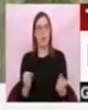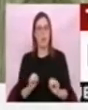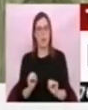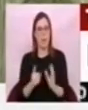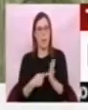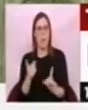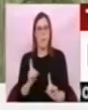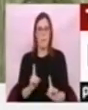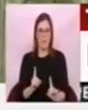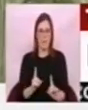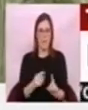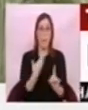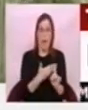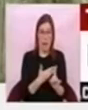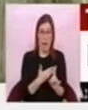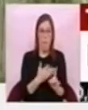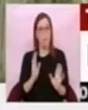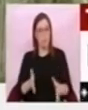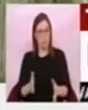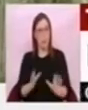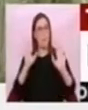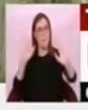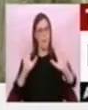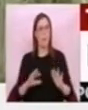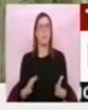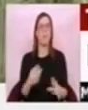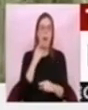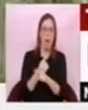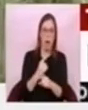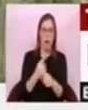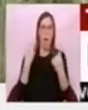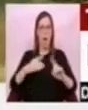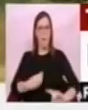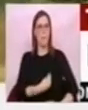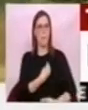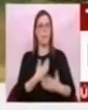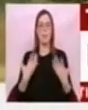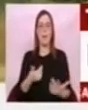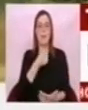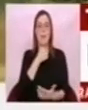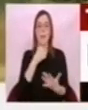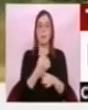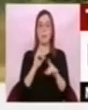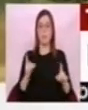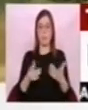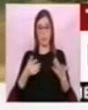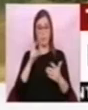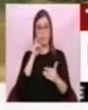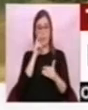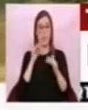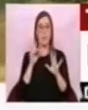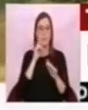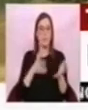essa necessidade, e ainda bem. Seja como for, há uma preocupação agora também, porque falámos em